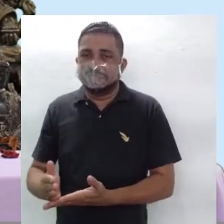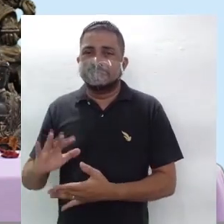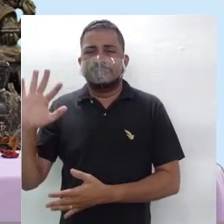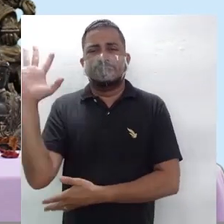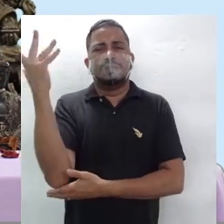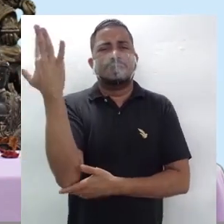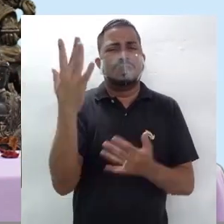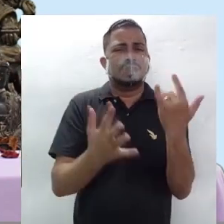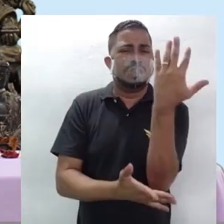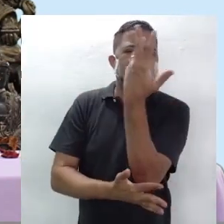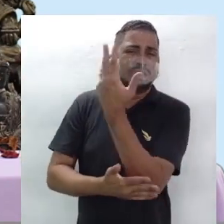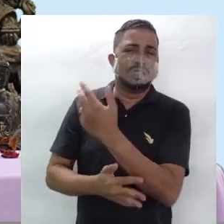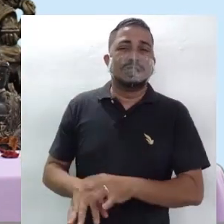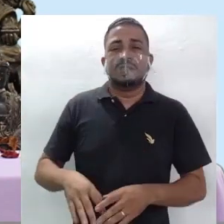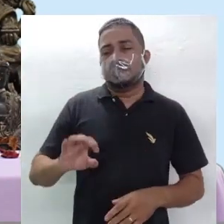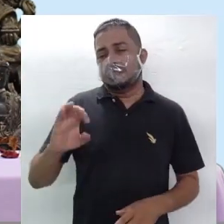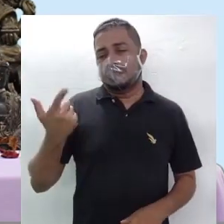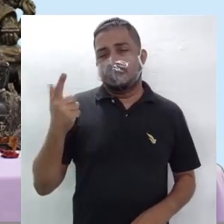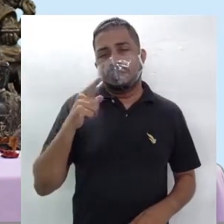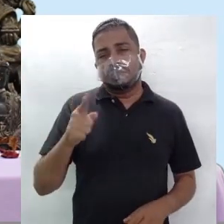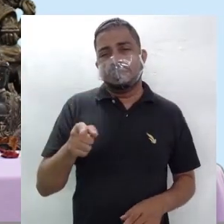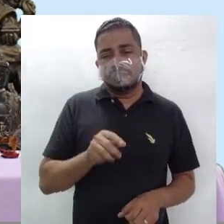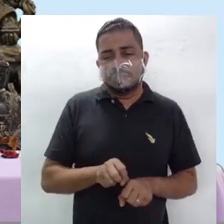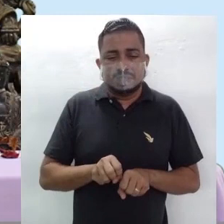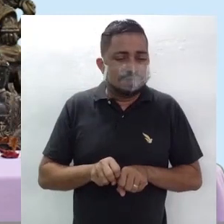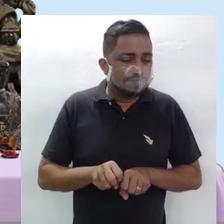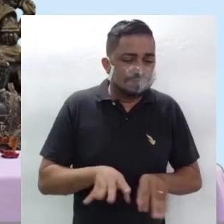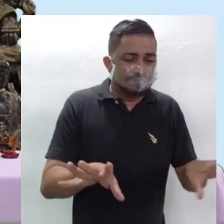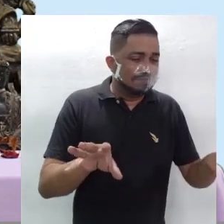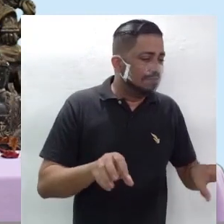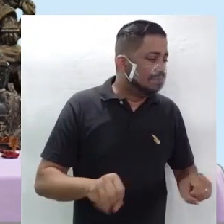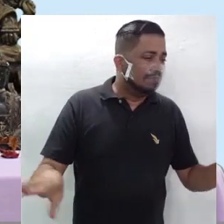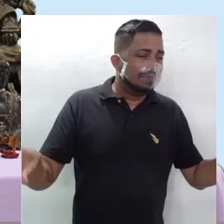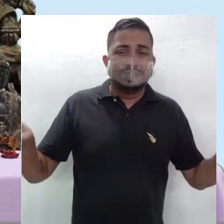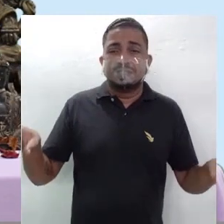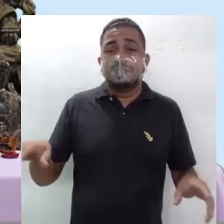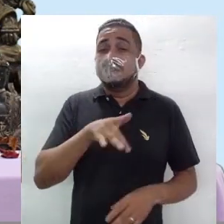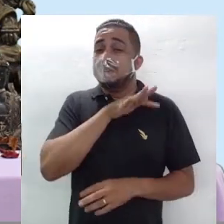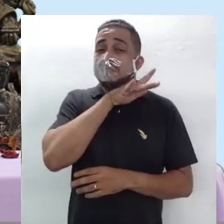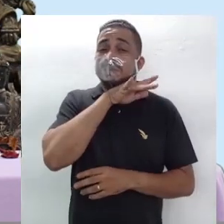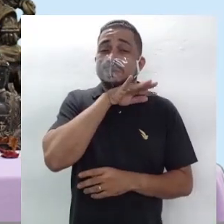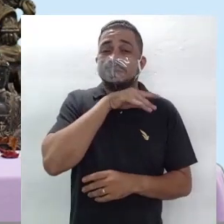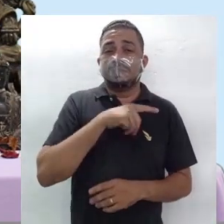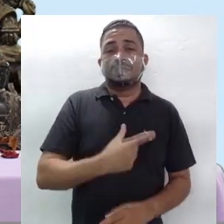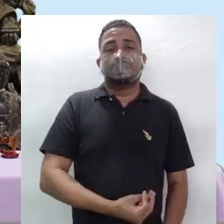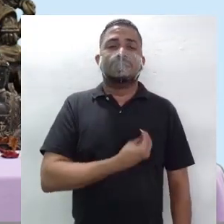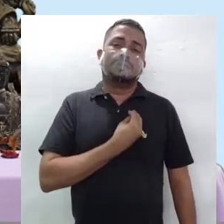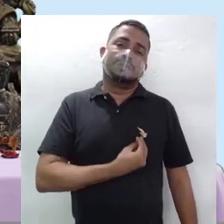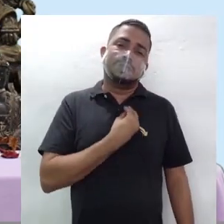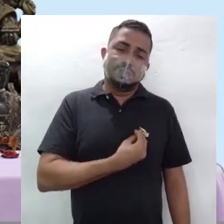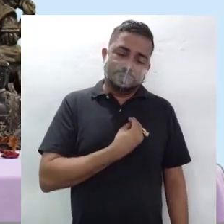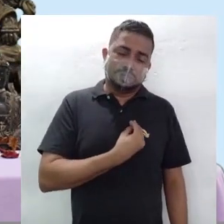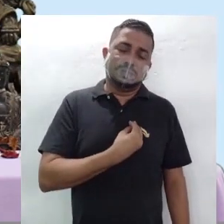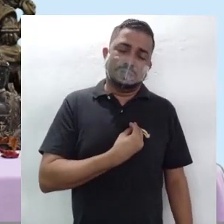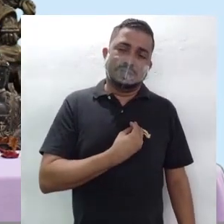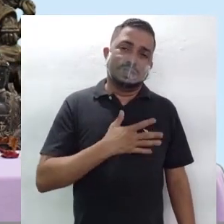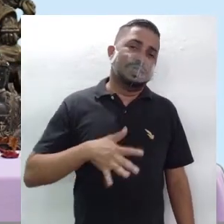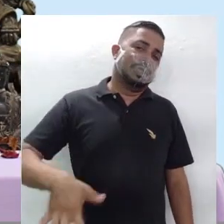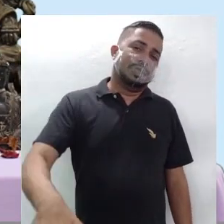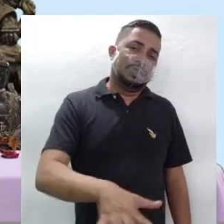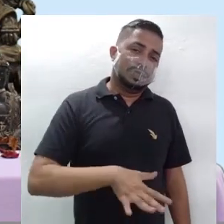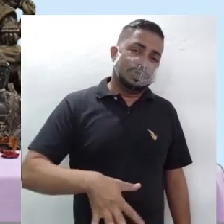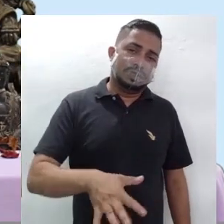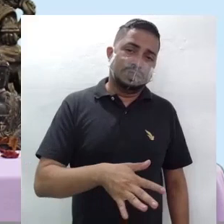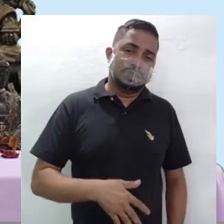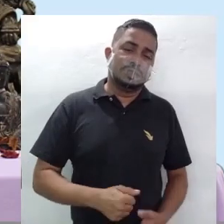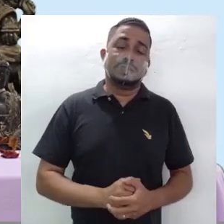é lógico que você está espantando os animais que vivem naquela região,